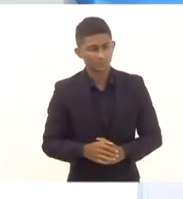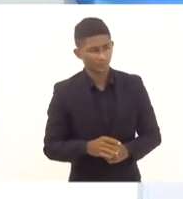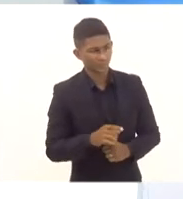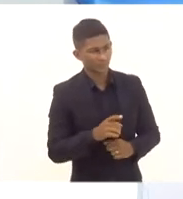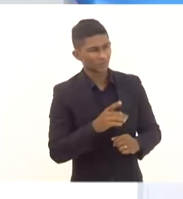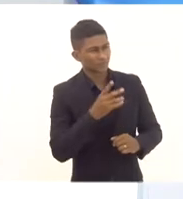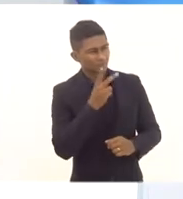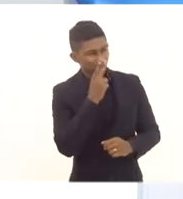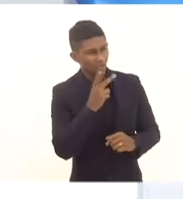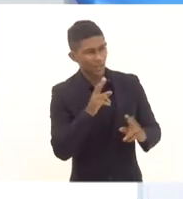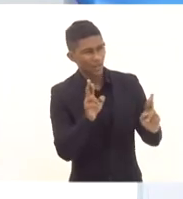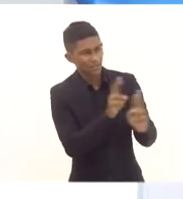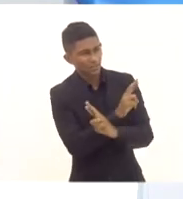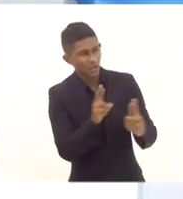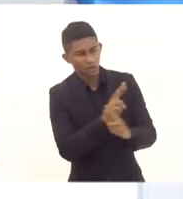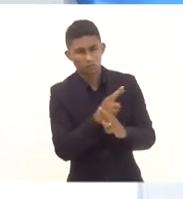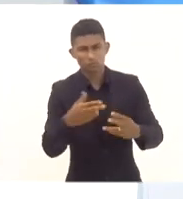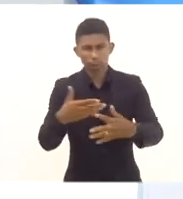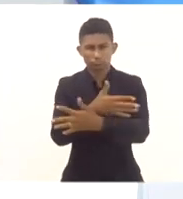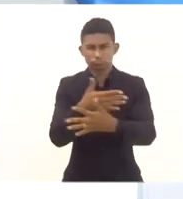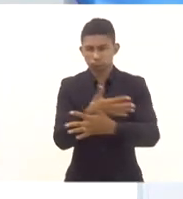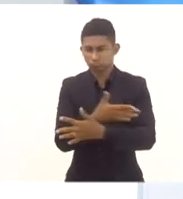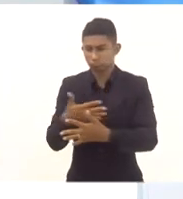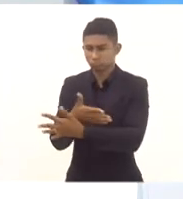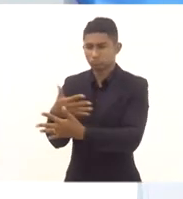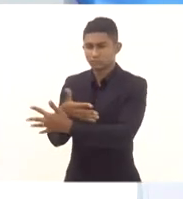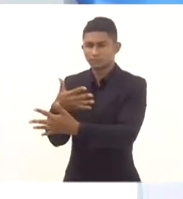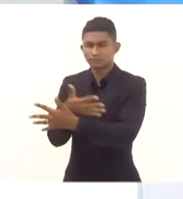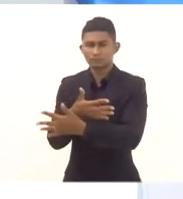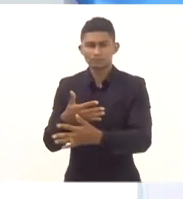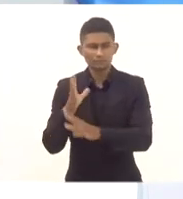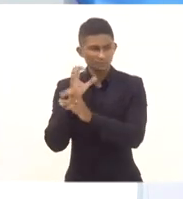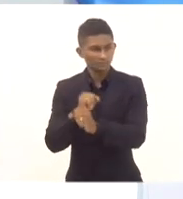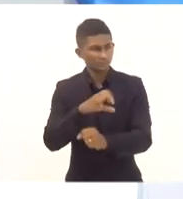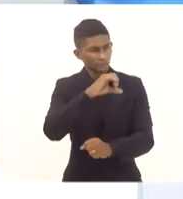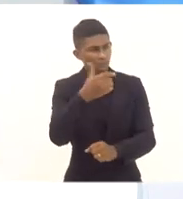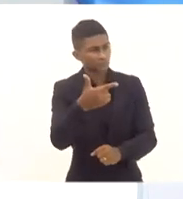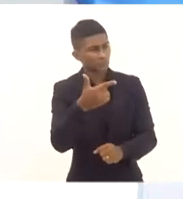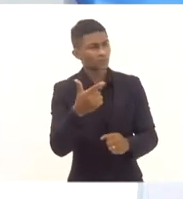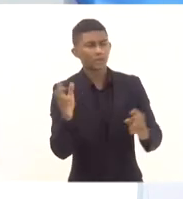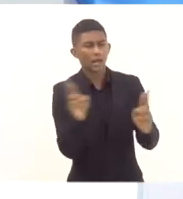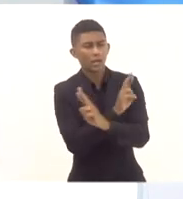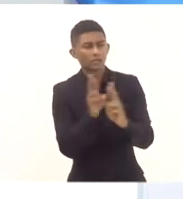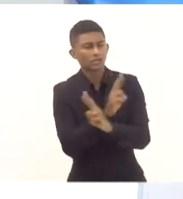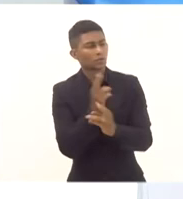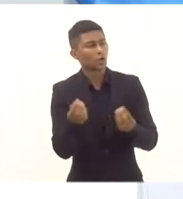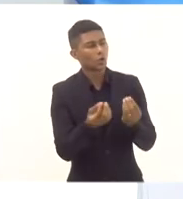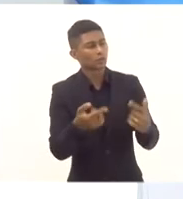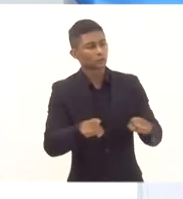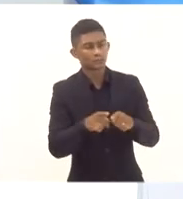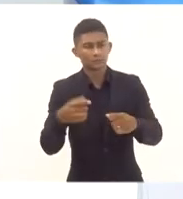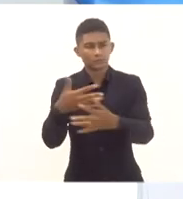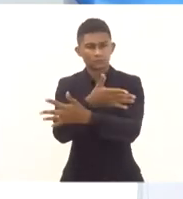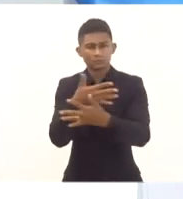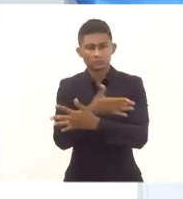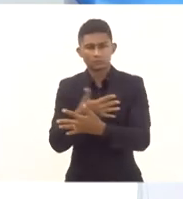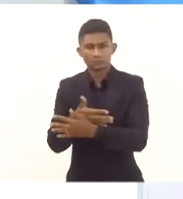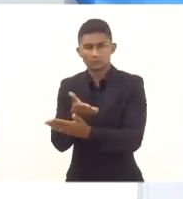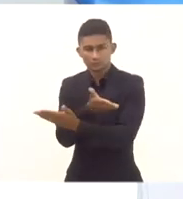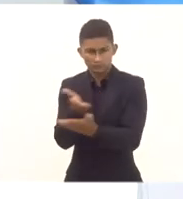relação com os 92 municípios de agora né os municípios que se tornaram responsáveis por essa